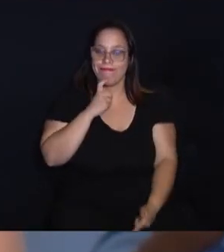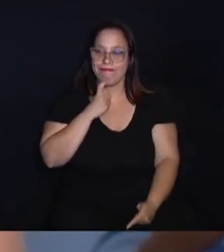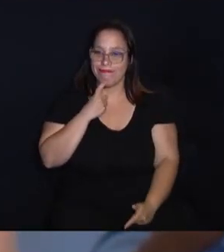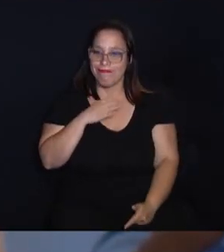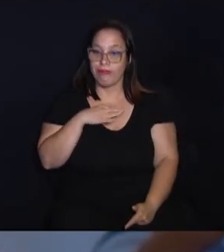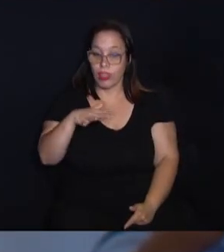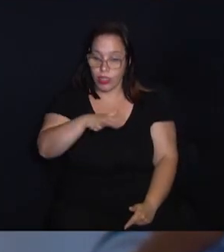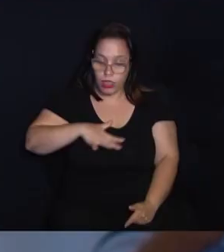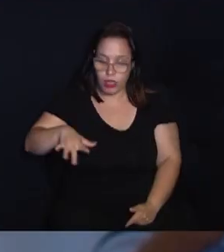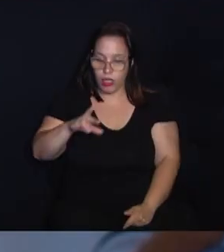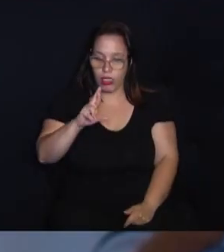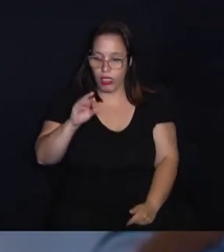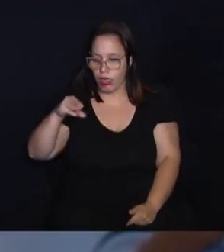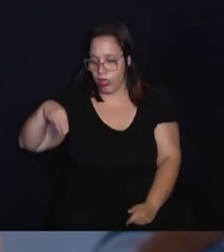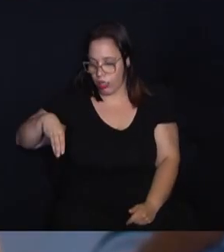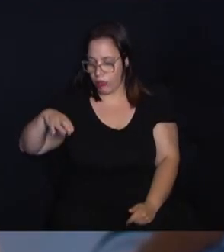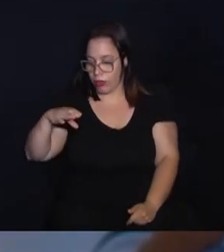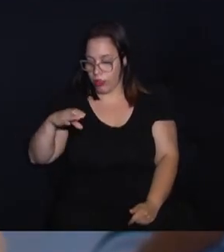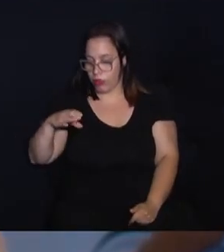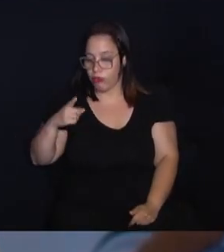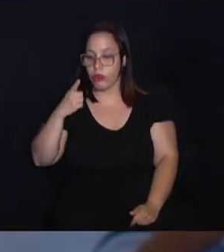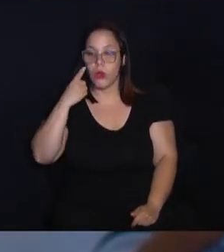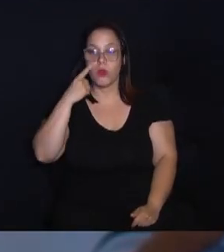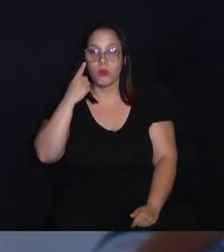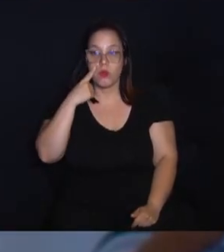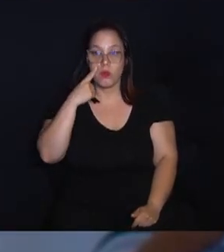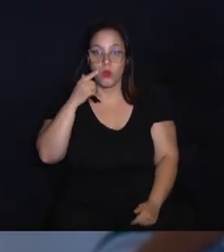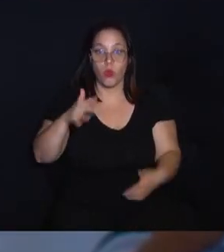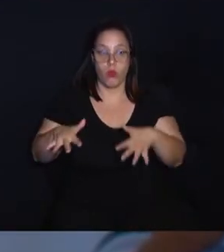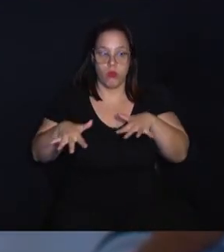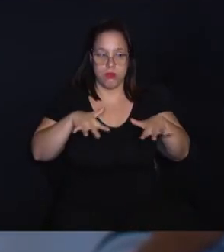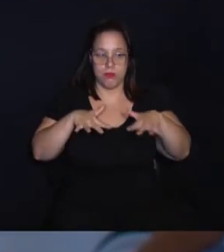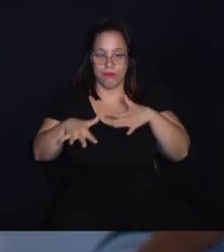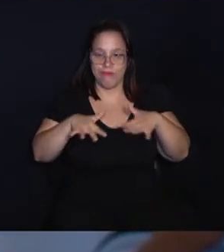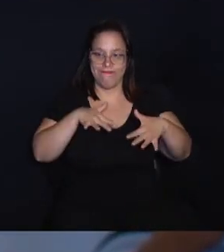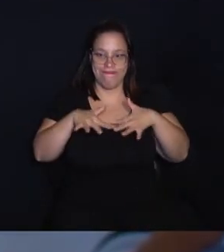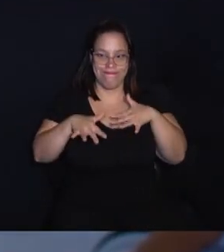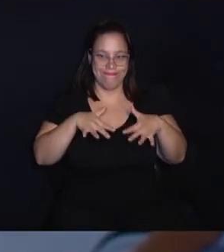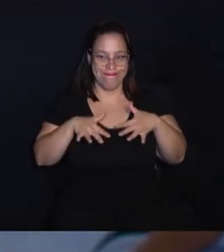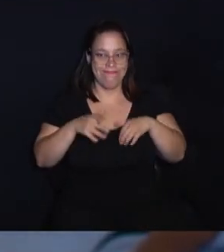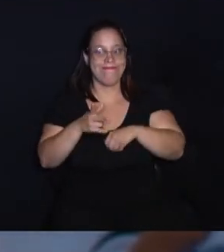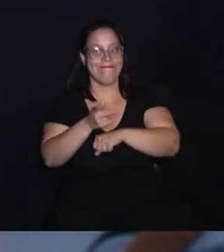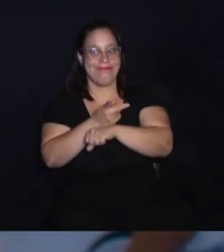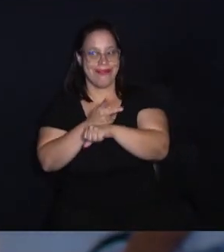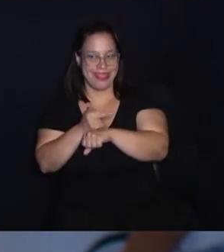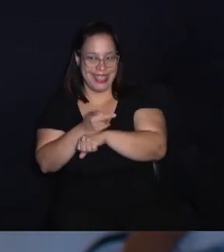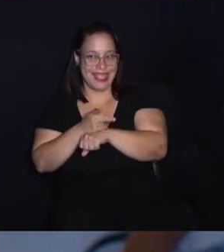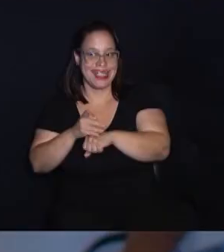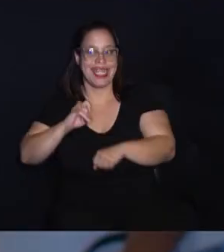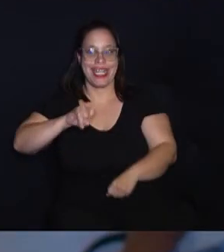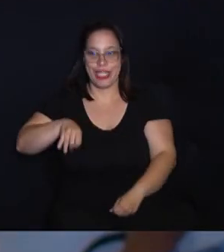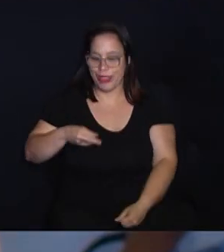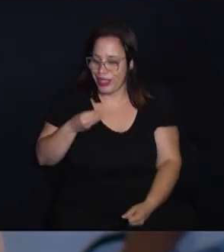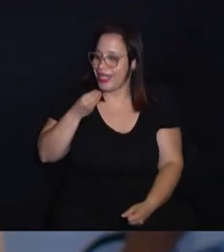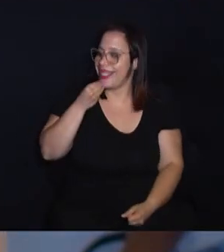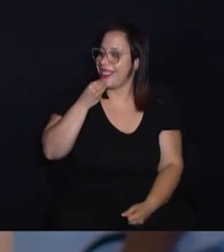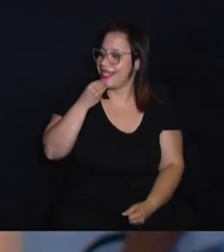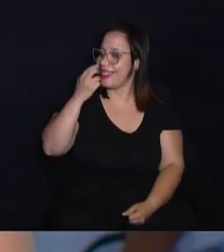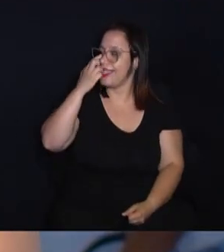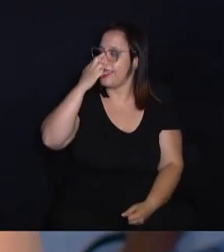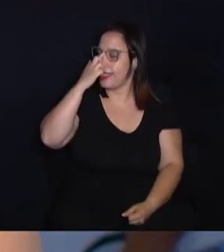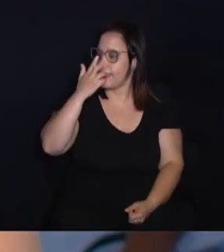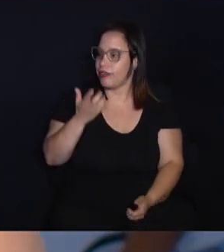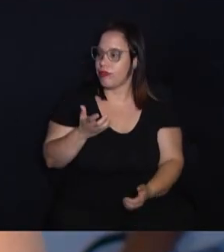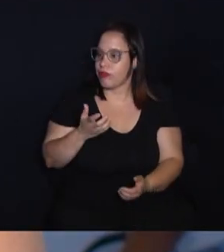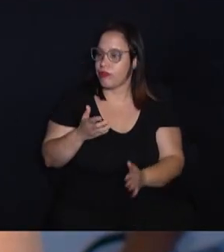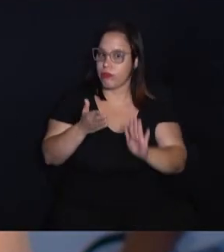e da região metropolitana. E a gente vê aqui no CEPAT um movimento, né, as pessoas já realmente buscando essas oportunidades. Então, o